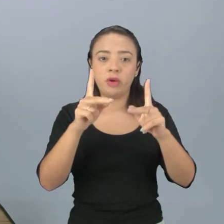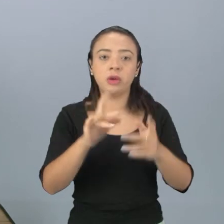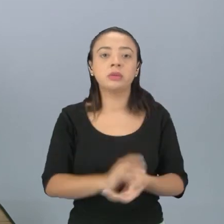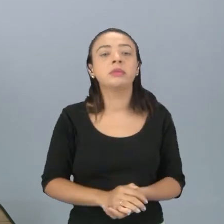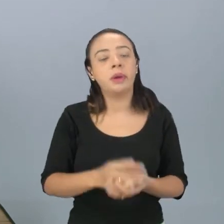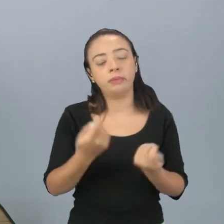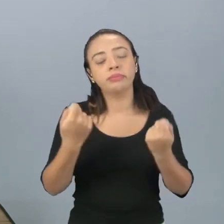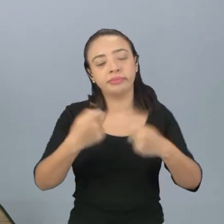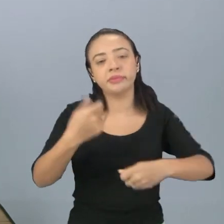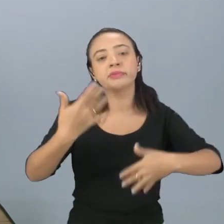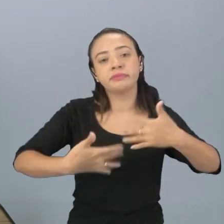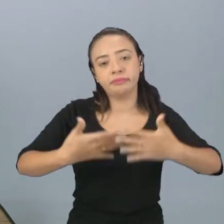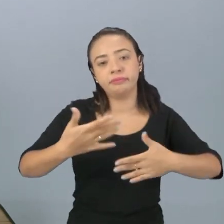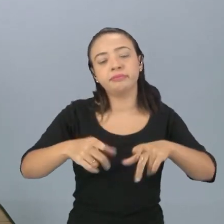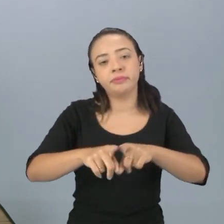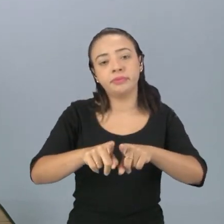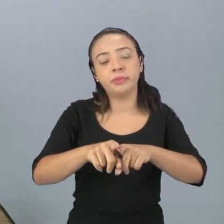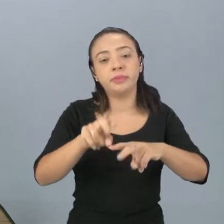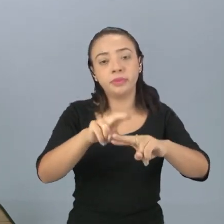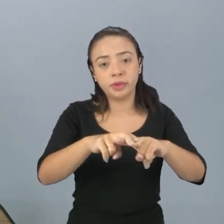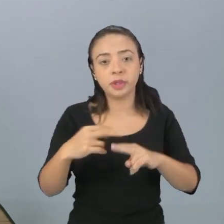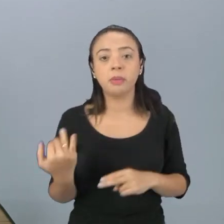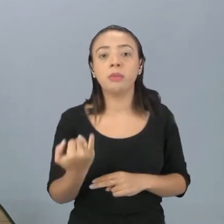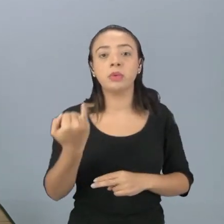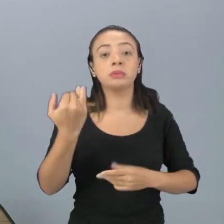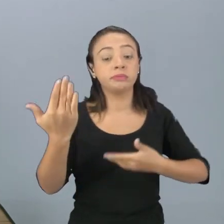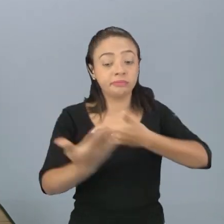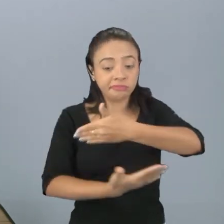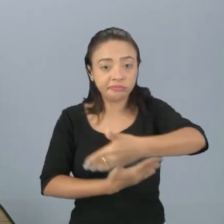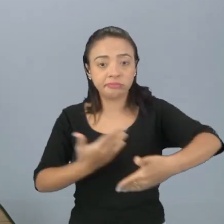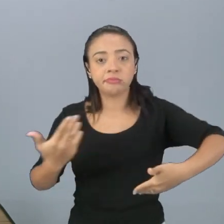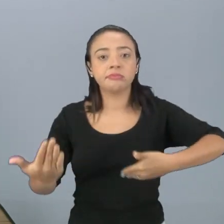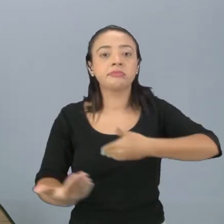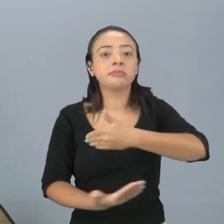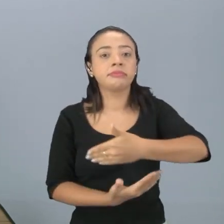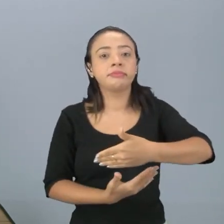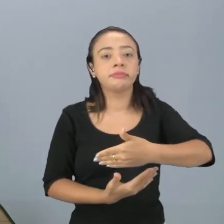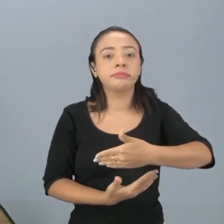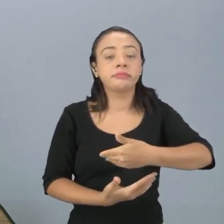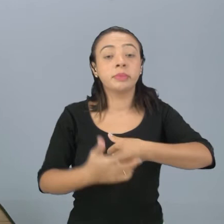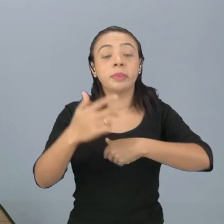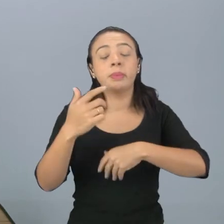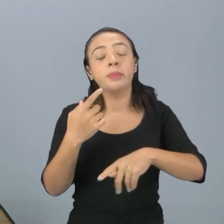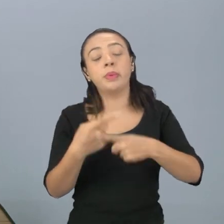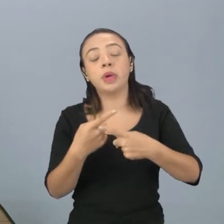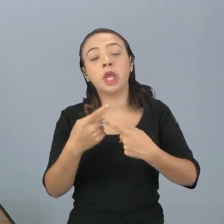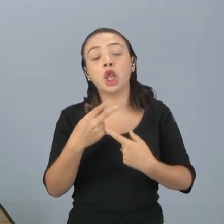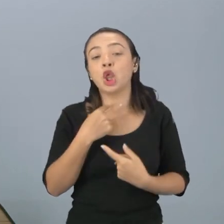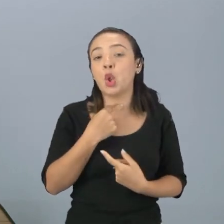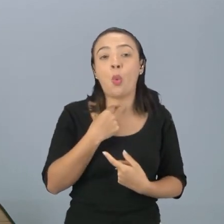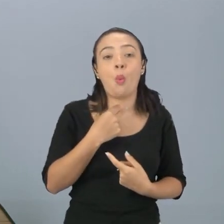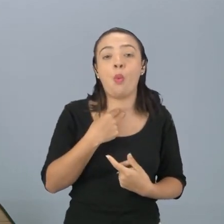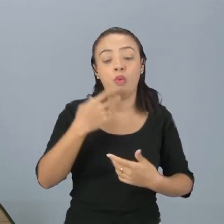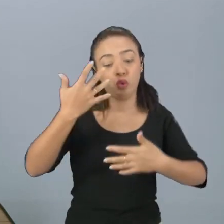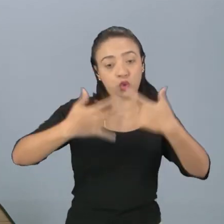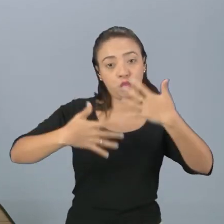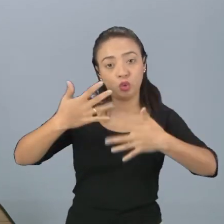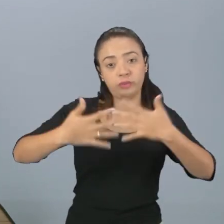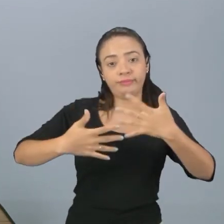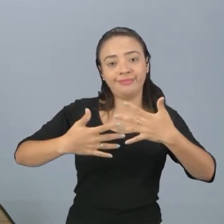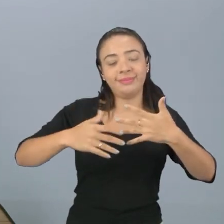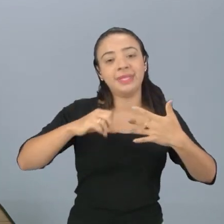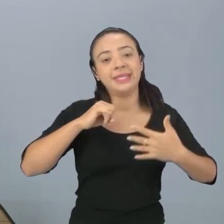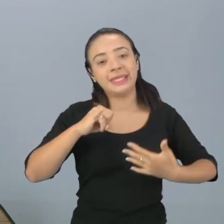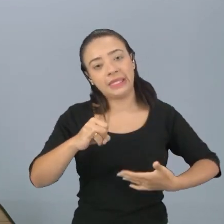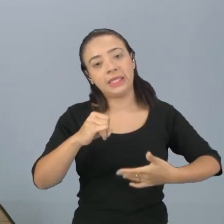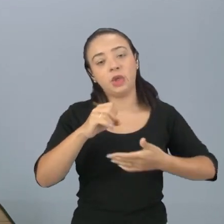pode acontecer, mas é fundamental a gente fazer associações para a gente não correr o risco de confundir e errar. Porque lembrando, quando a gente faz uma